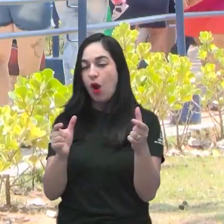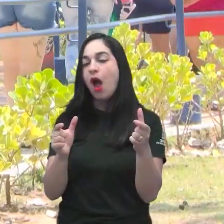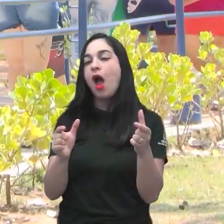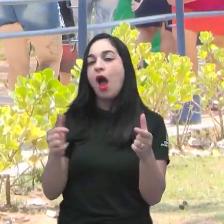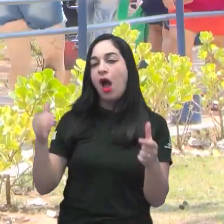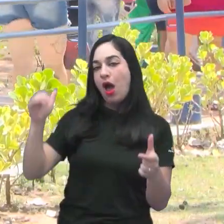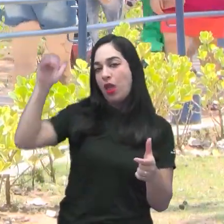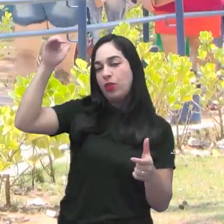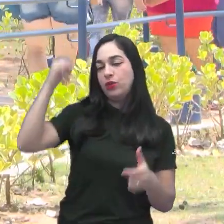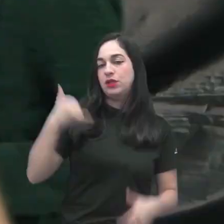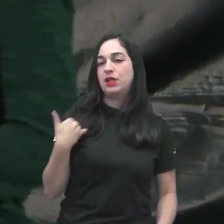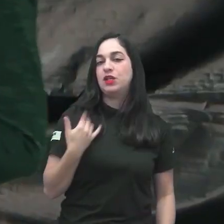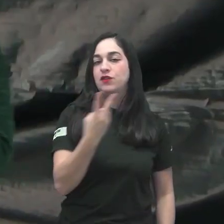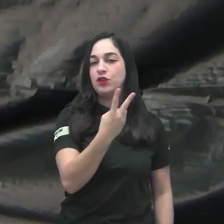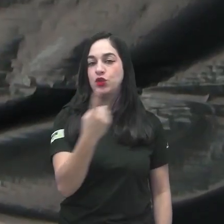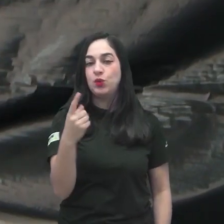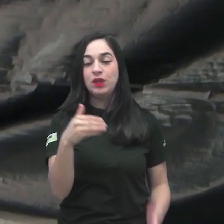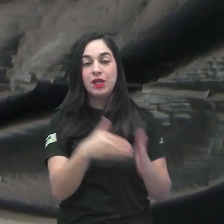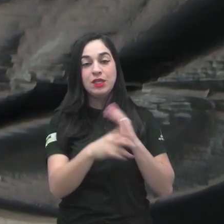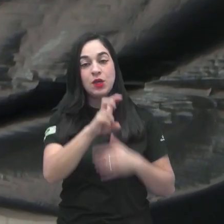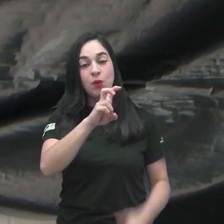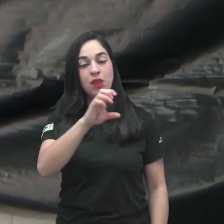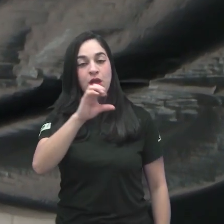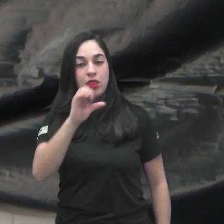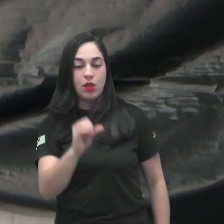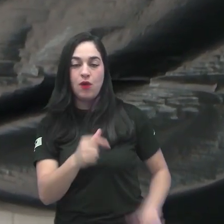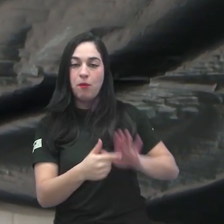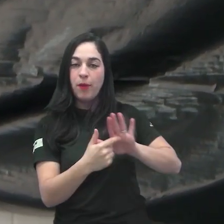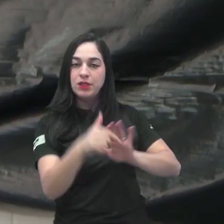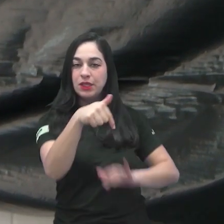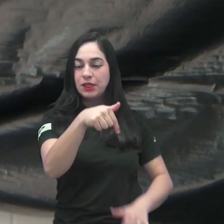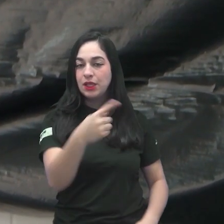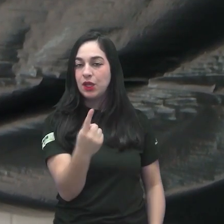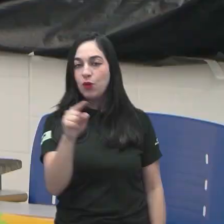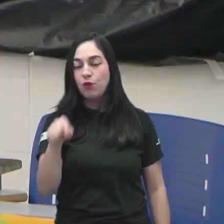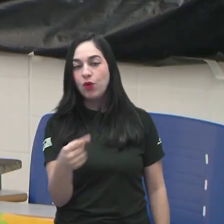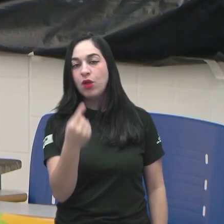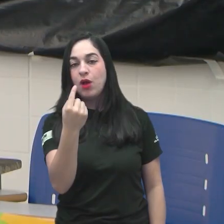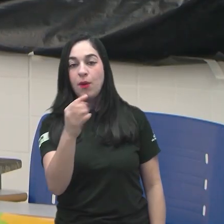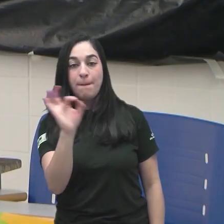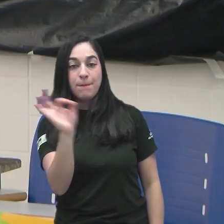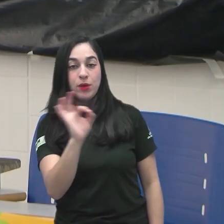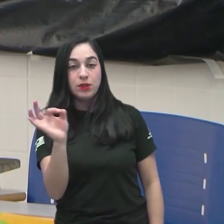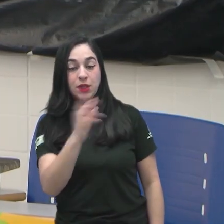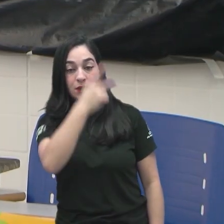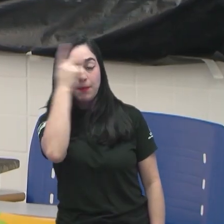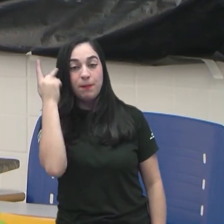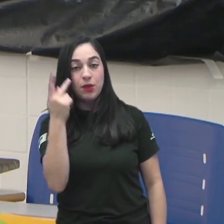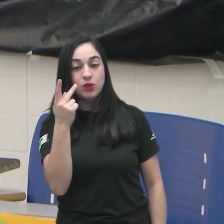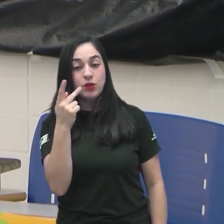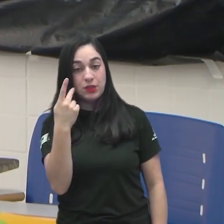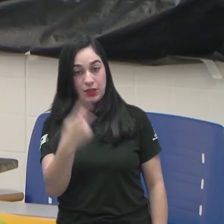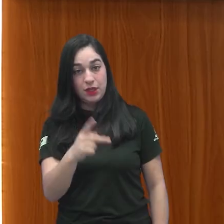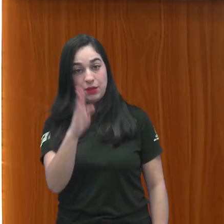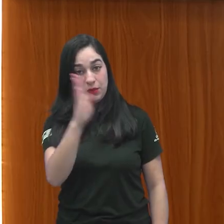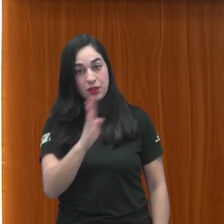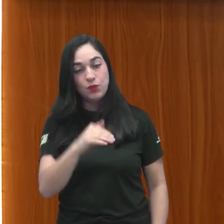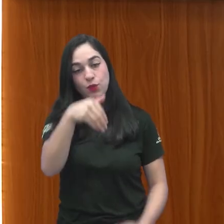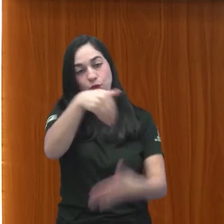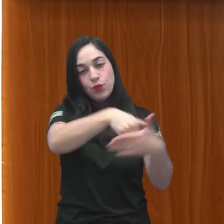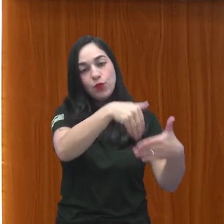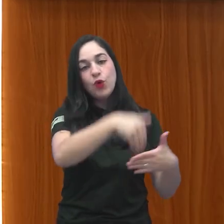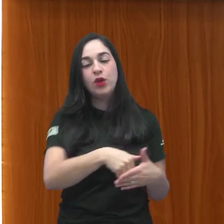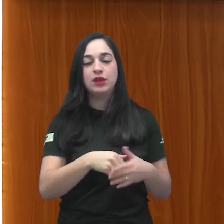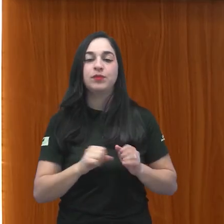Em 2026, o grupo de 21 a 59 anos representa 71,1% do eleitorado nacional. É